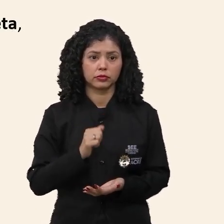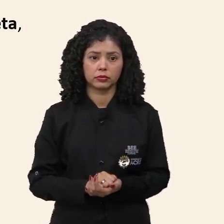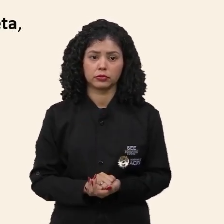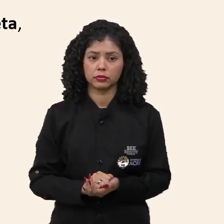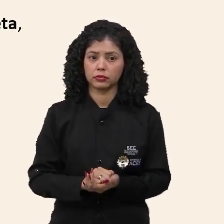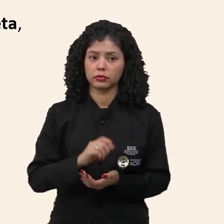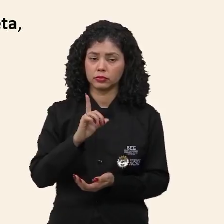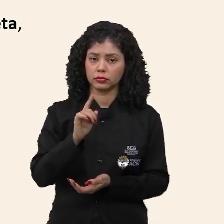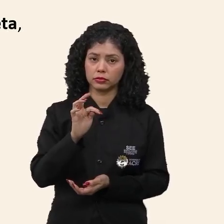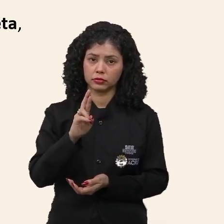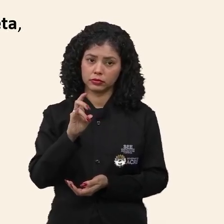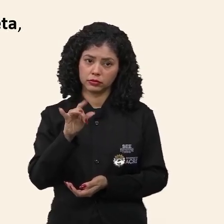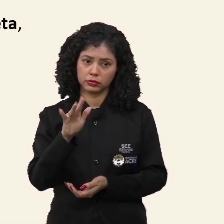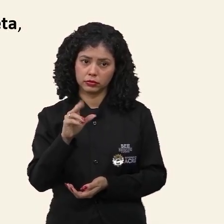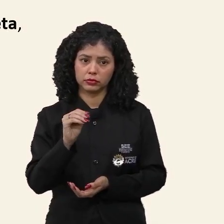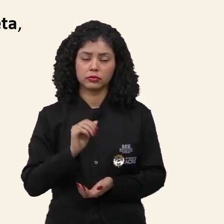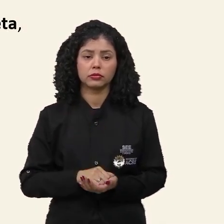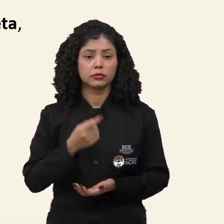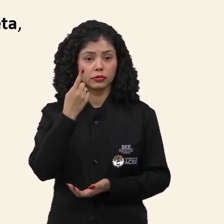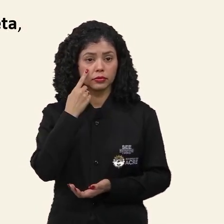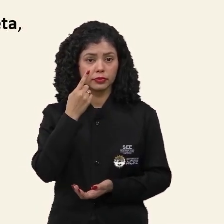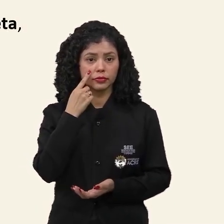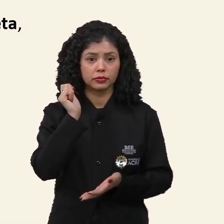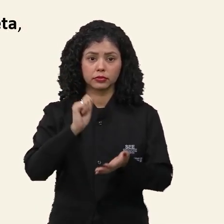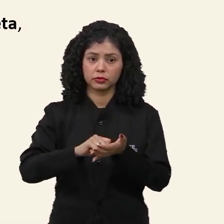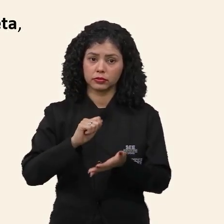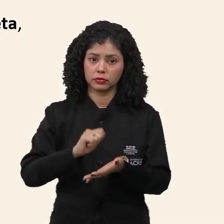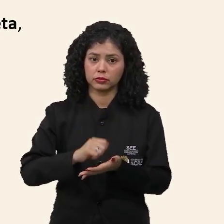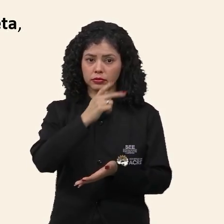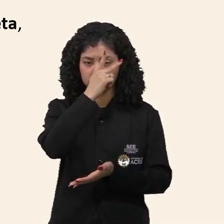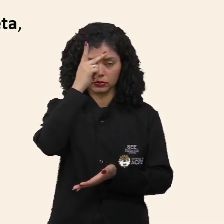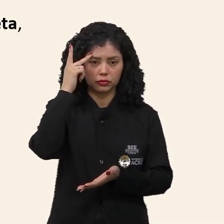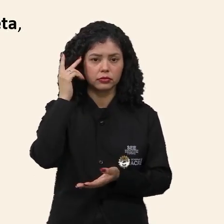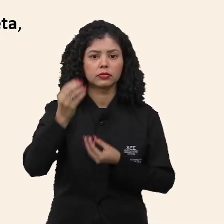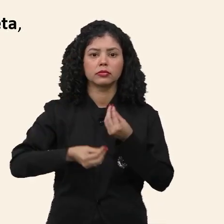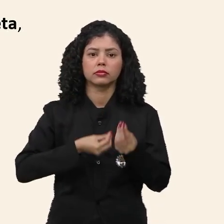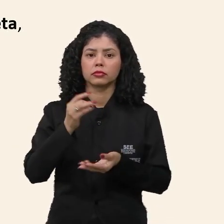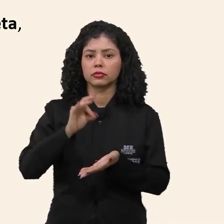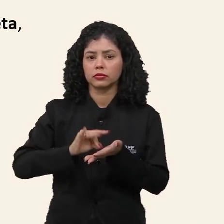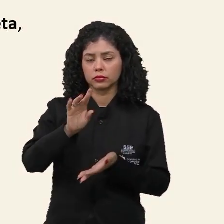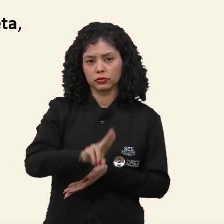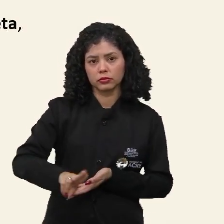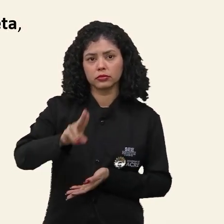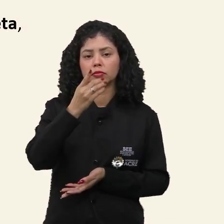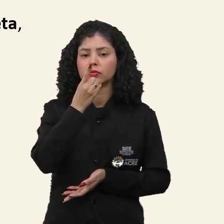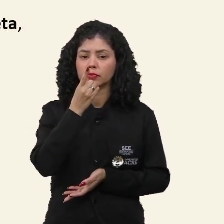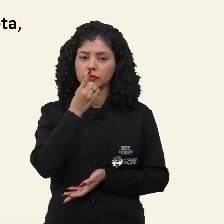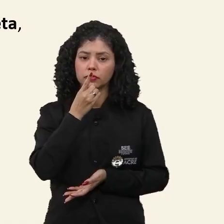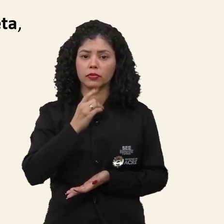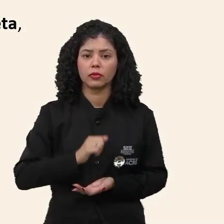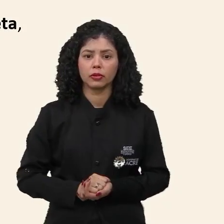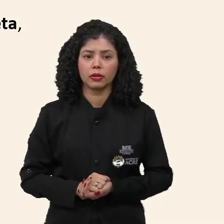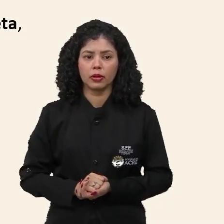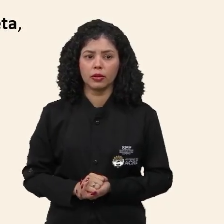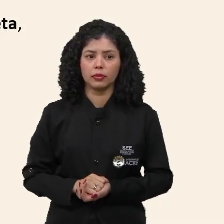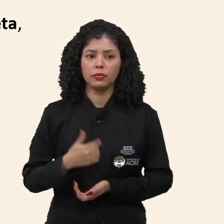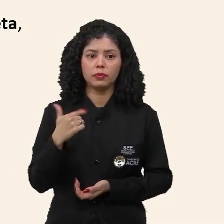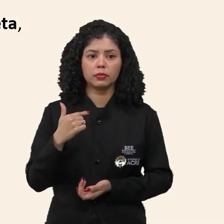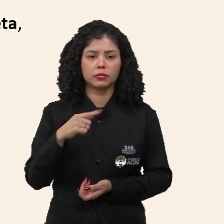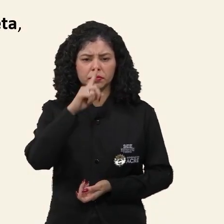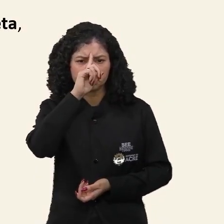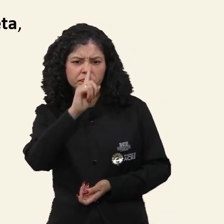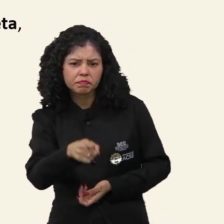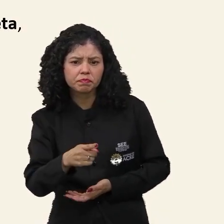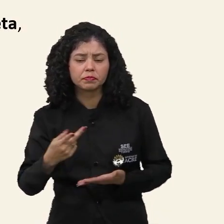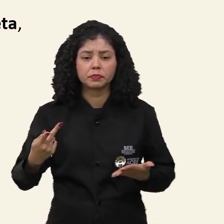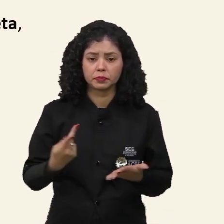gramática descritiva, ela observa e descreve como as pessoas usam a língua no dia a